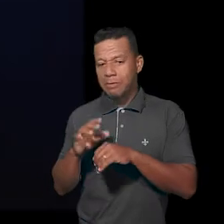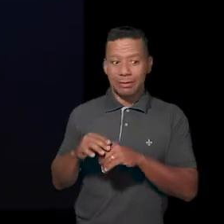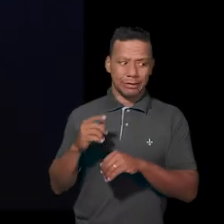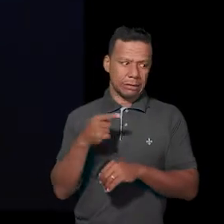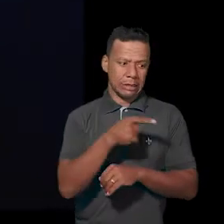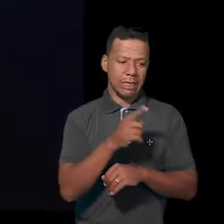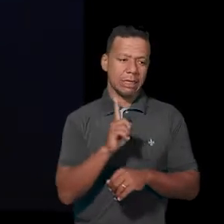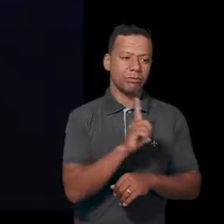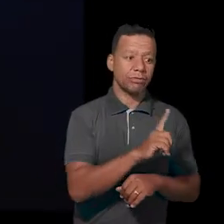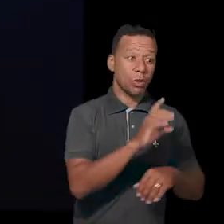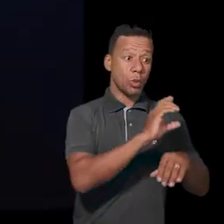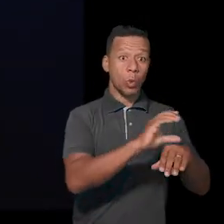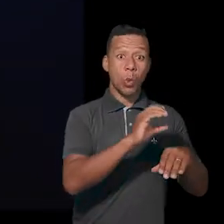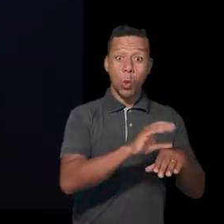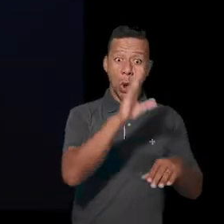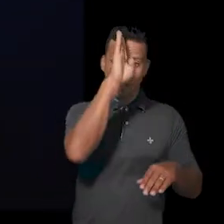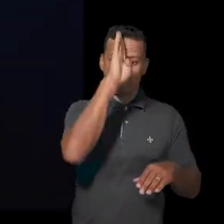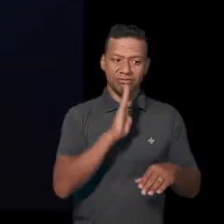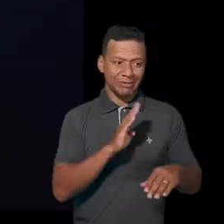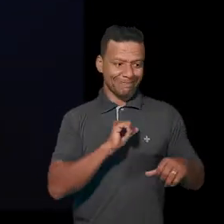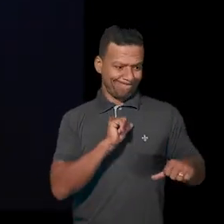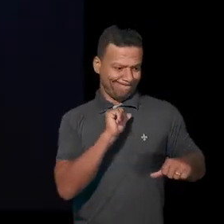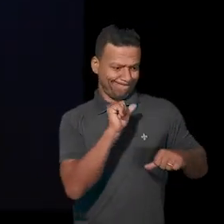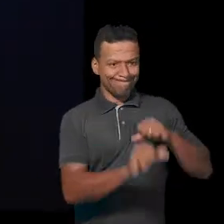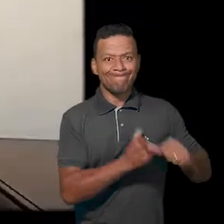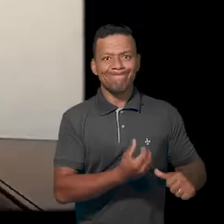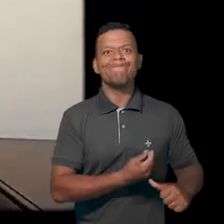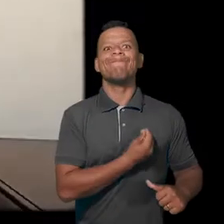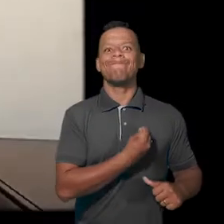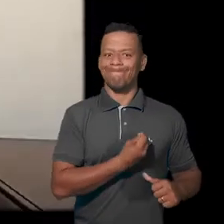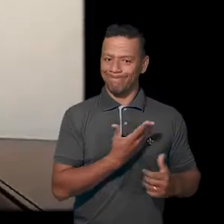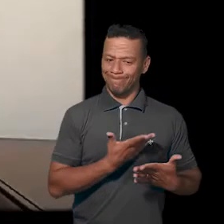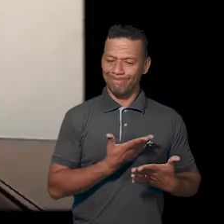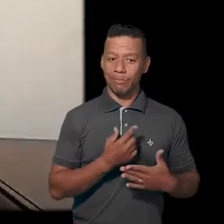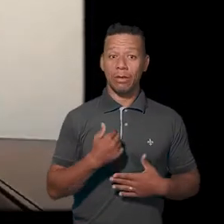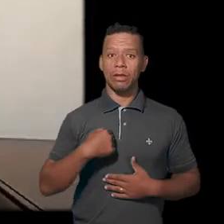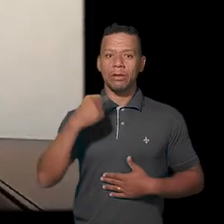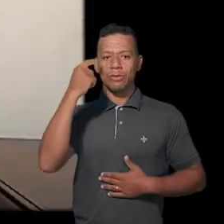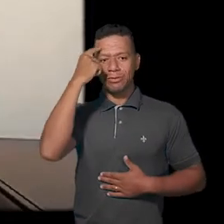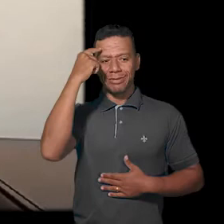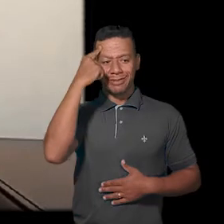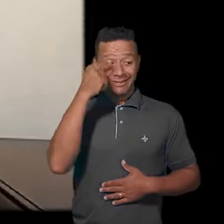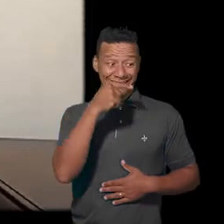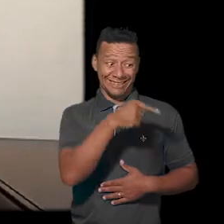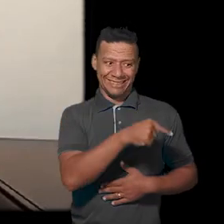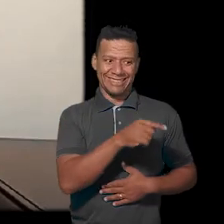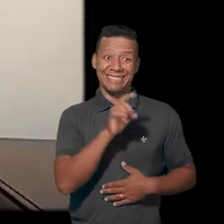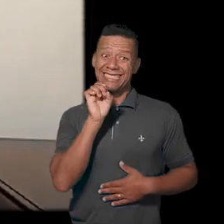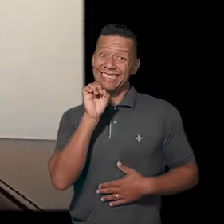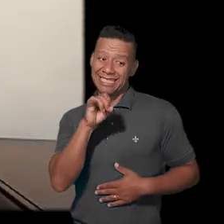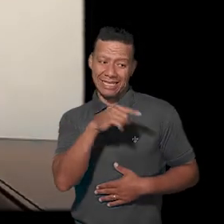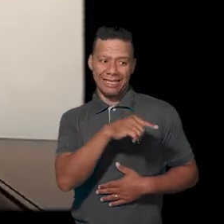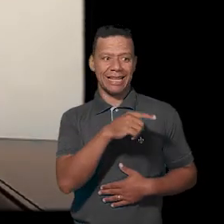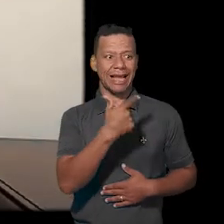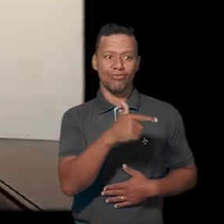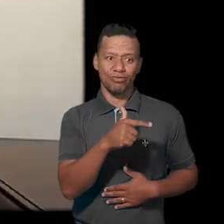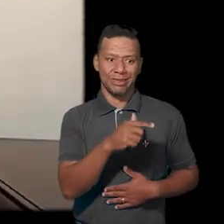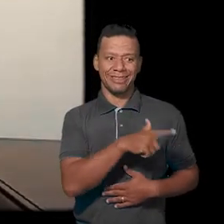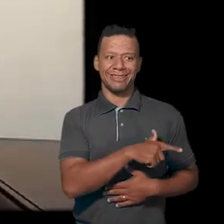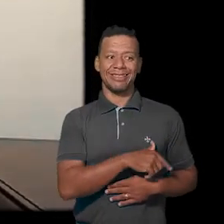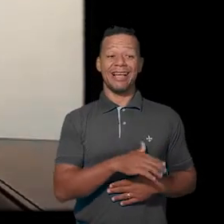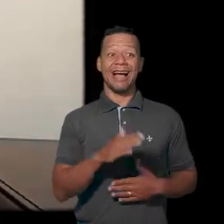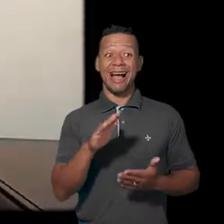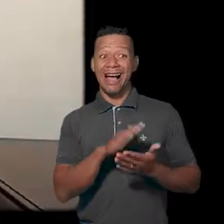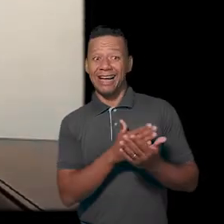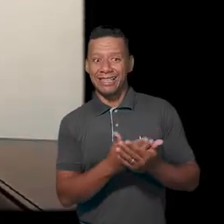curso gratuito e, tipo, acabou mudando a vida da pessoa, sabe? Eu acho que sem o Juventude não existiria a metade, né,